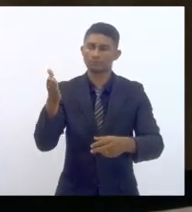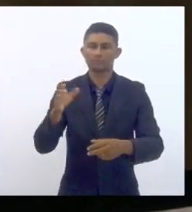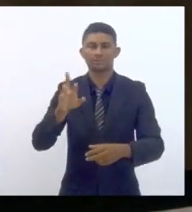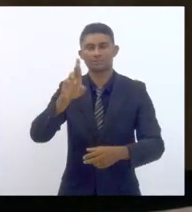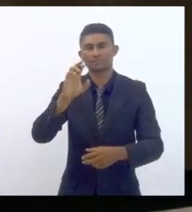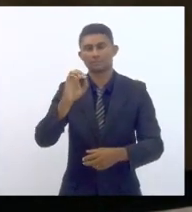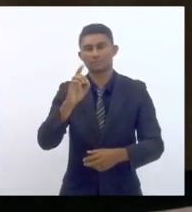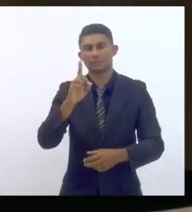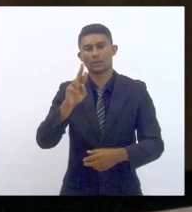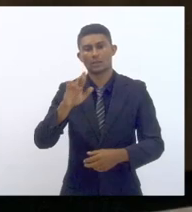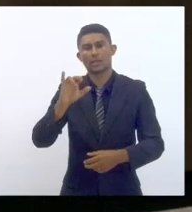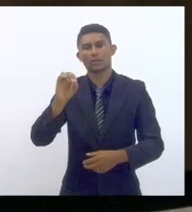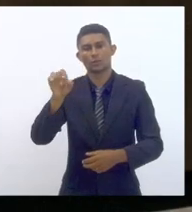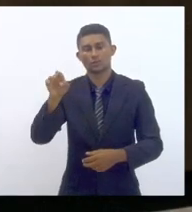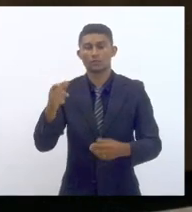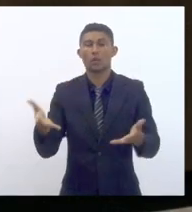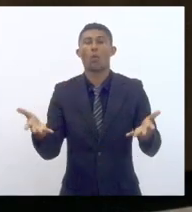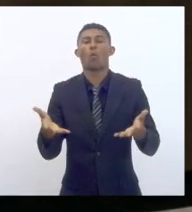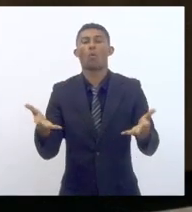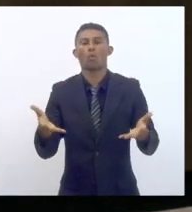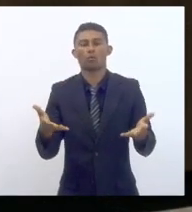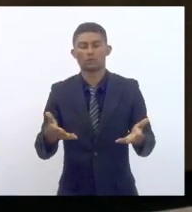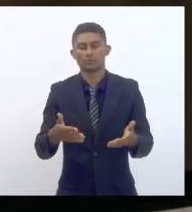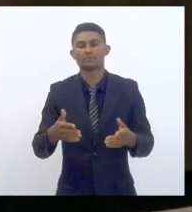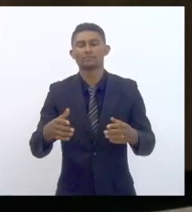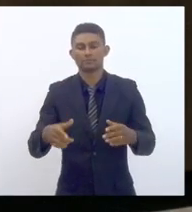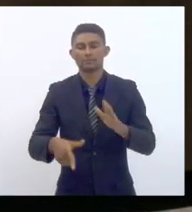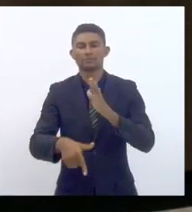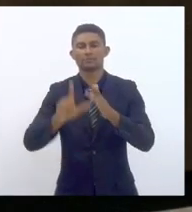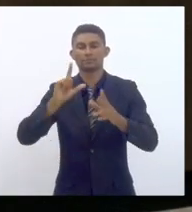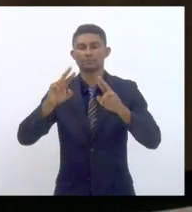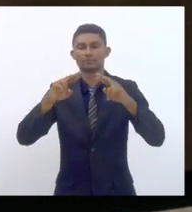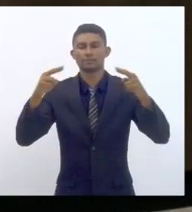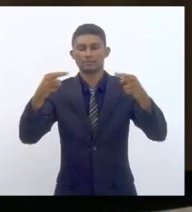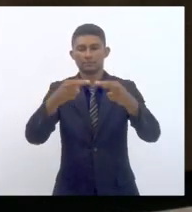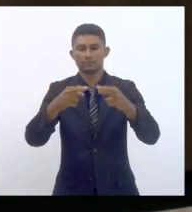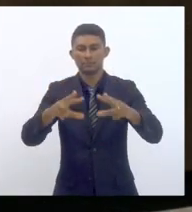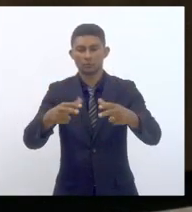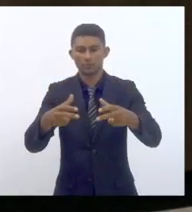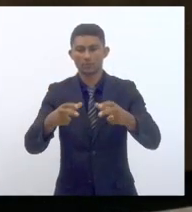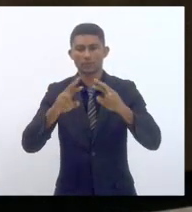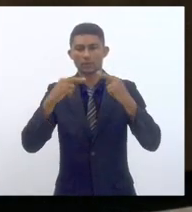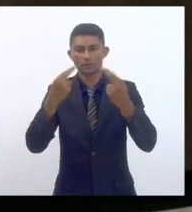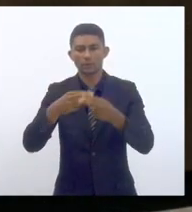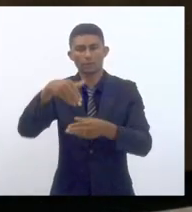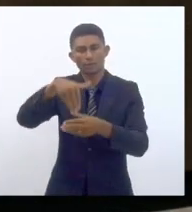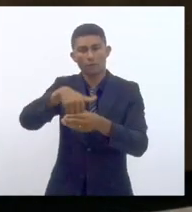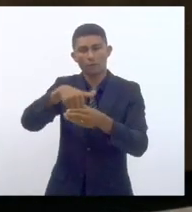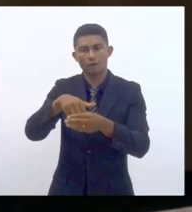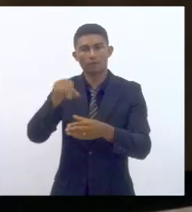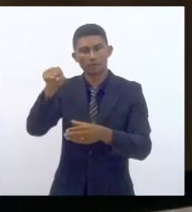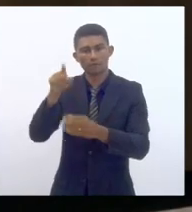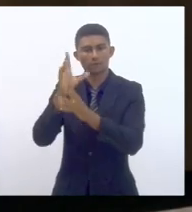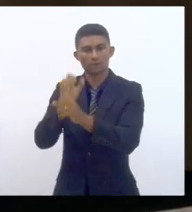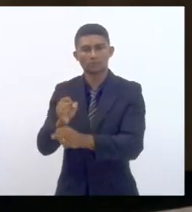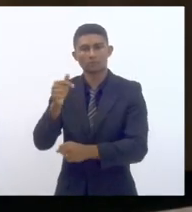Bacelar, eleito hoje na reunião da Comissão de Constituição e Justiça, por